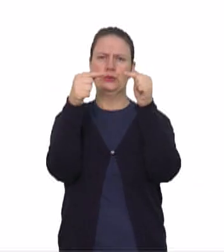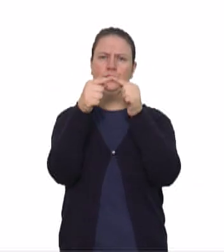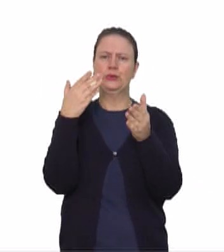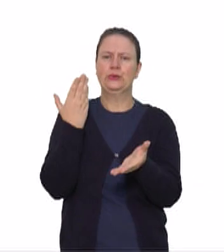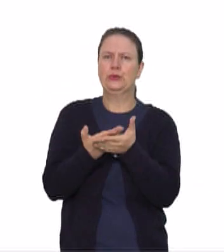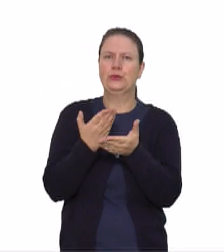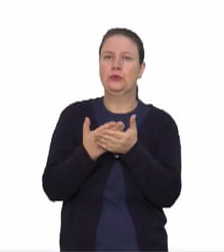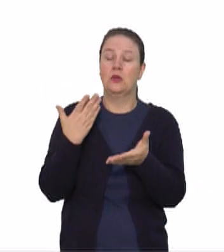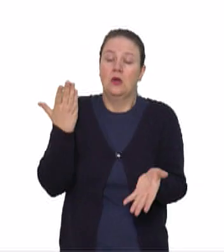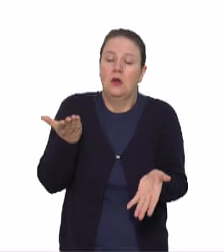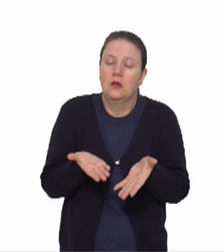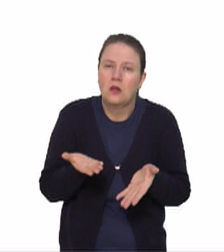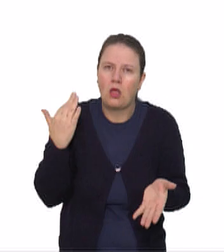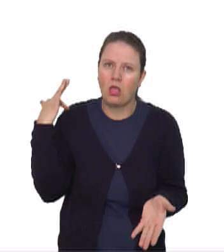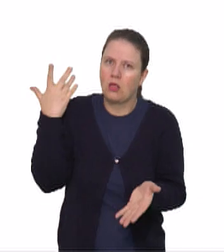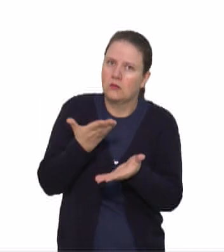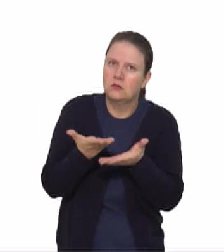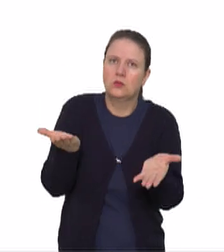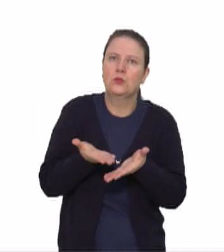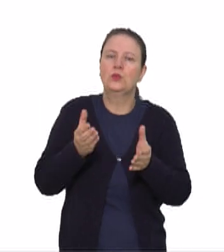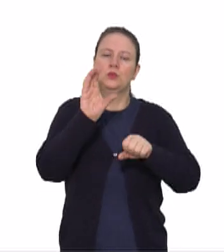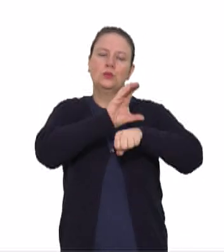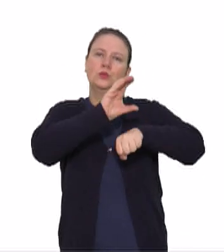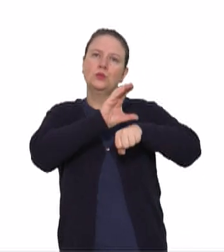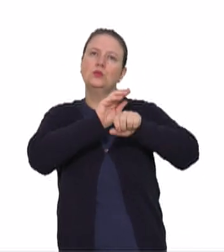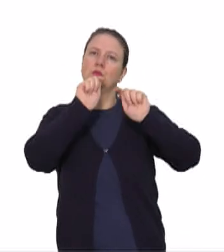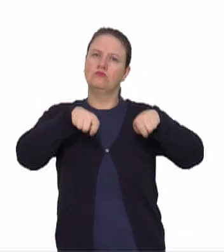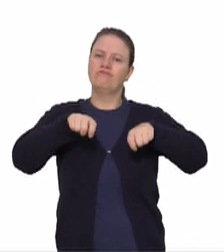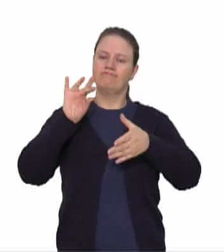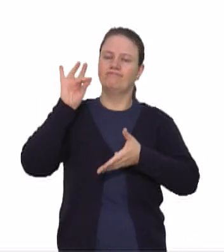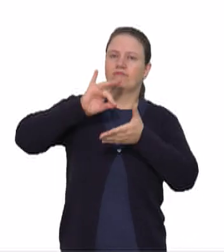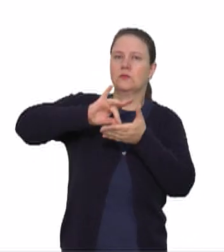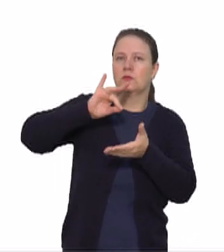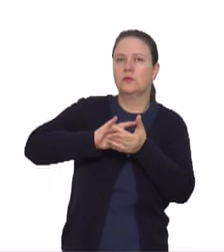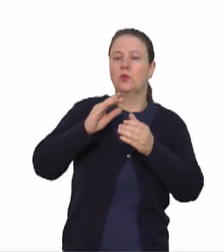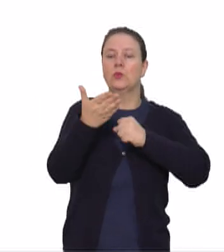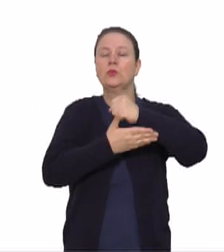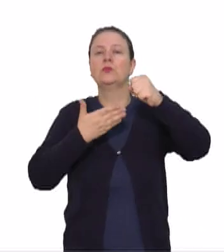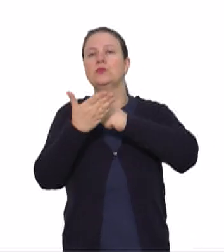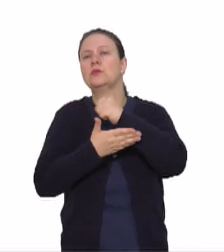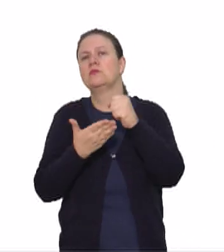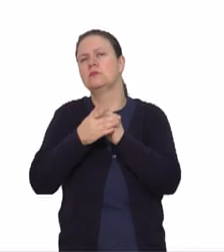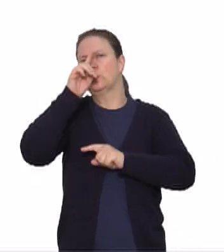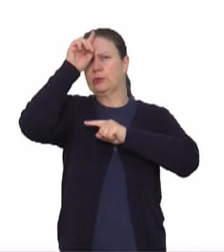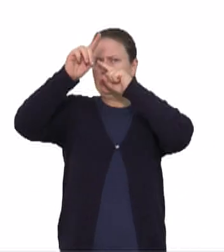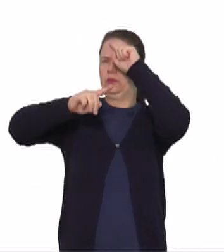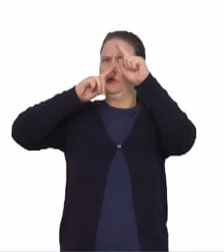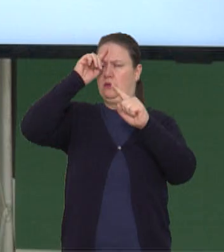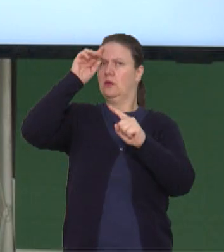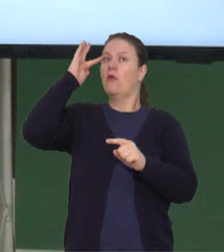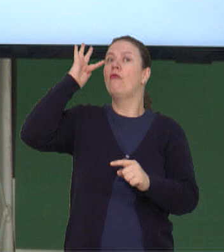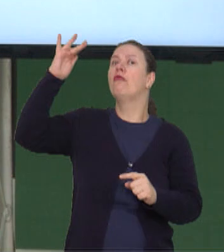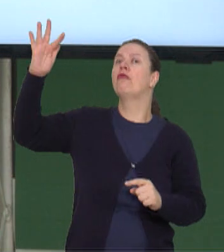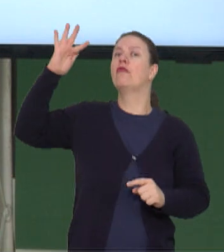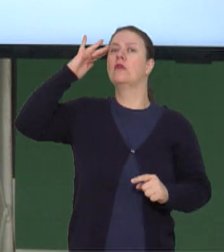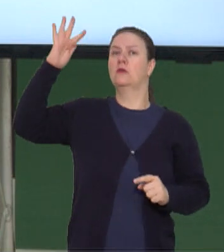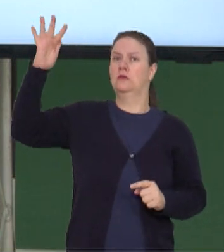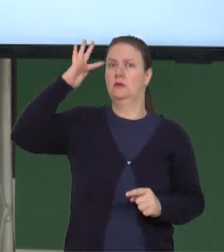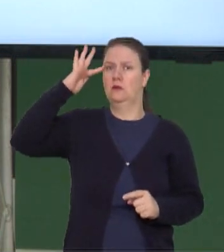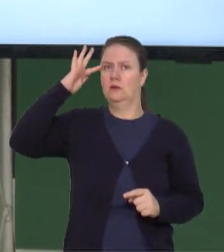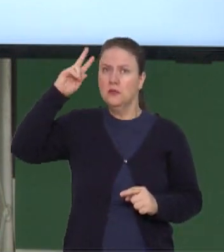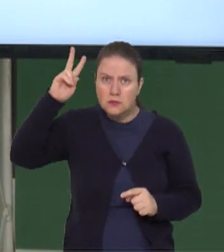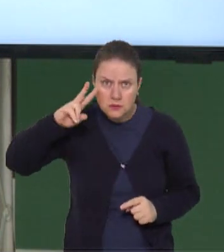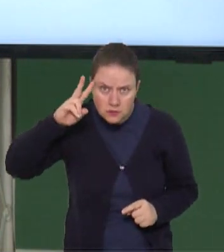agora sobre a elaboração da Constituição Americana, podemos afirmar que ela se baseou em qual ideal filosófico? Olha que eu falei para vocês várias